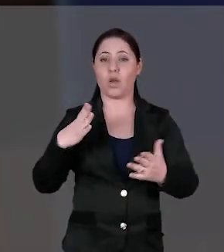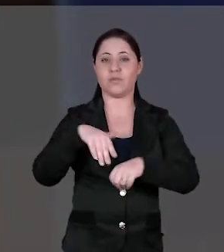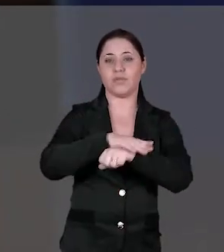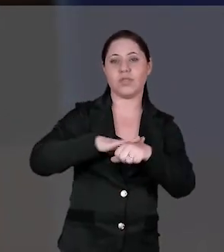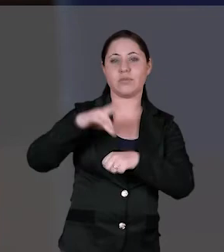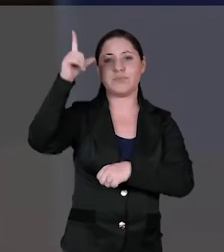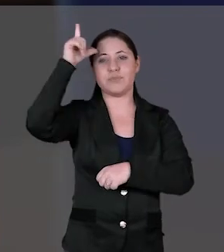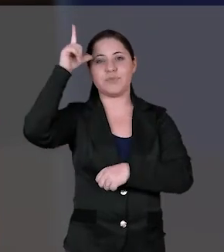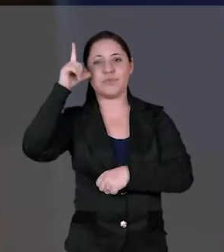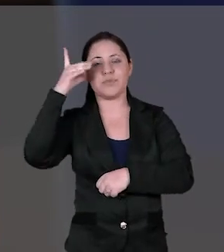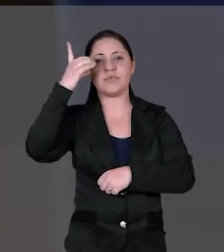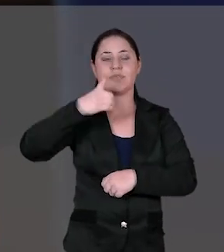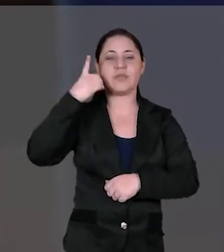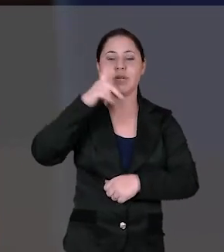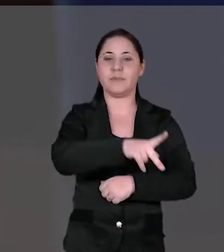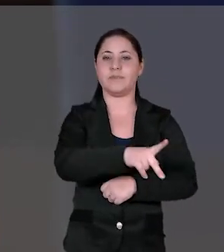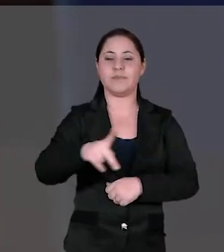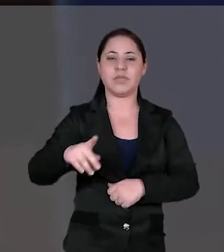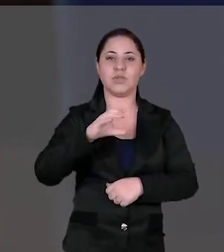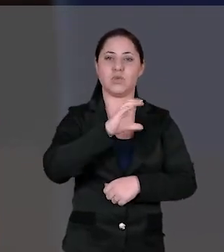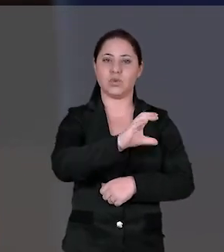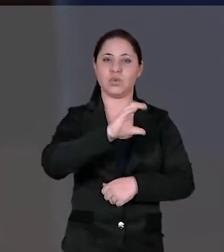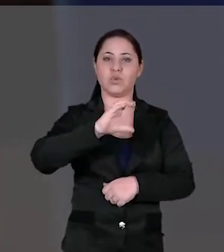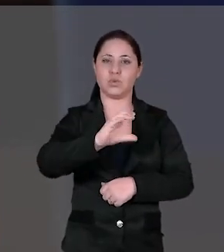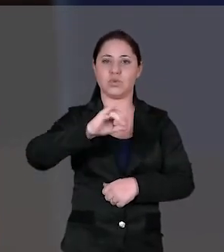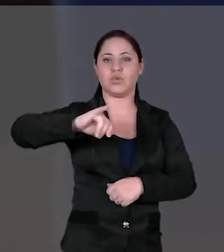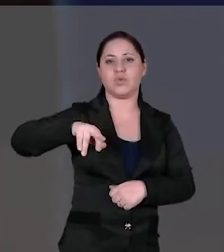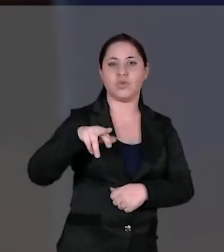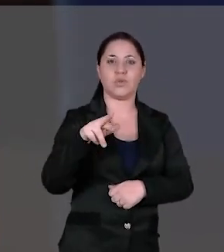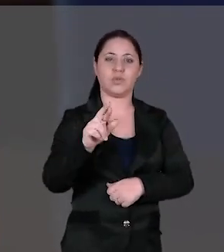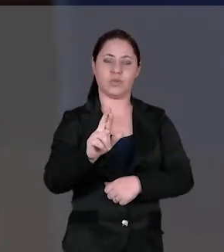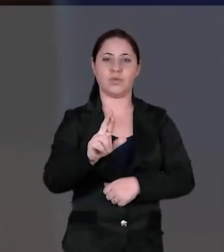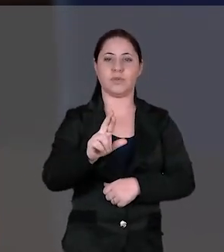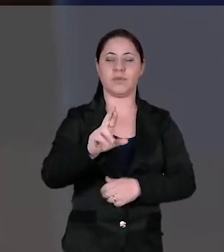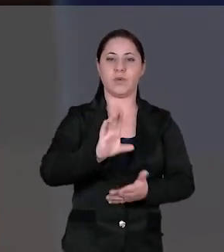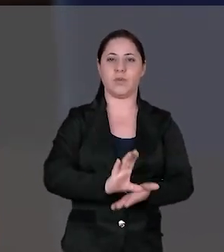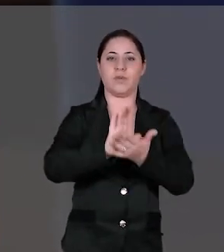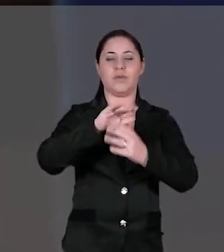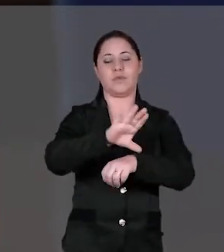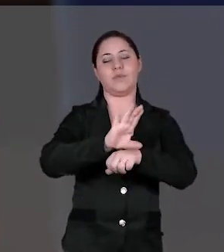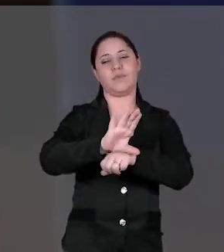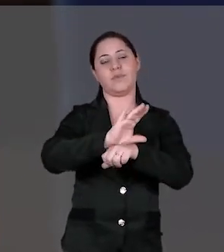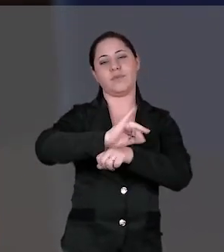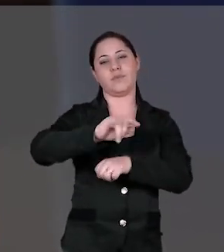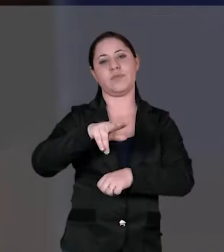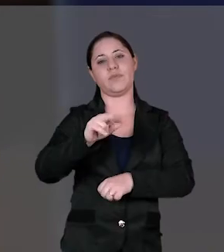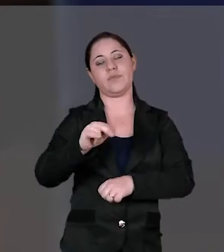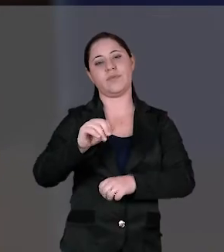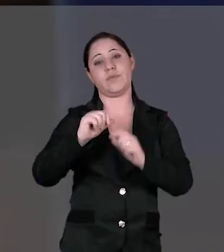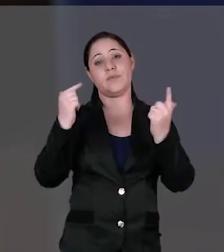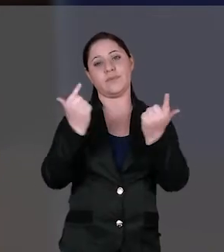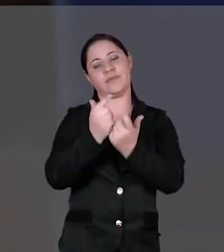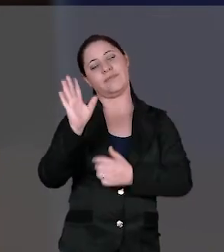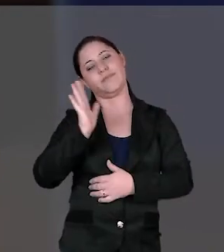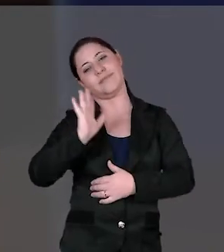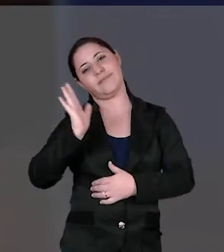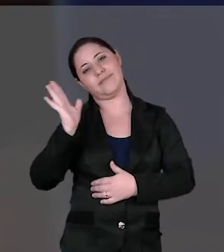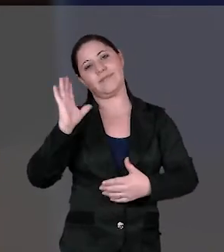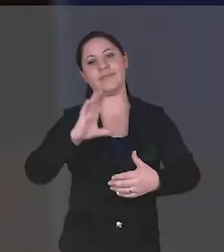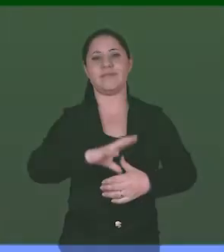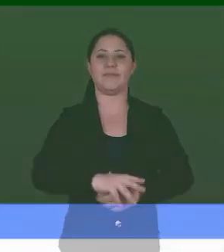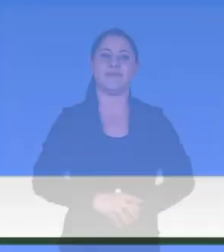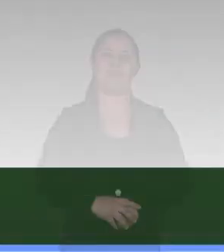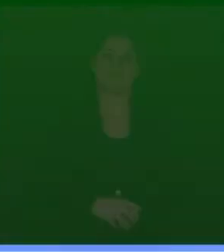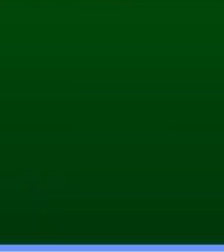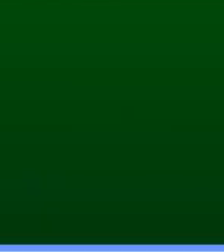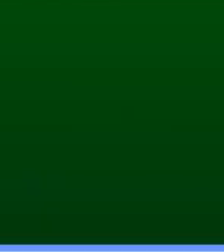conversamos com o deputado Lídio Lopes, que é o presidente da Comissão de Constituição, Justiça e Redação da Casa de Leis. Até o próximo.